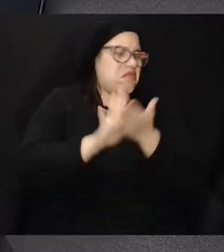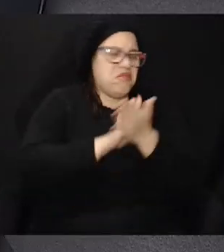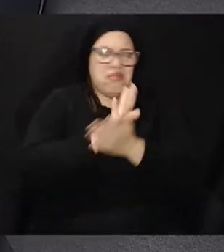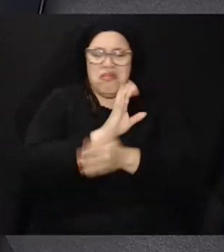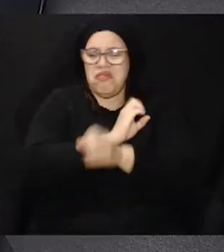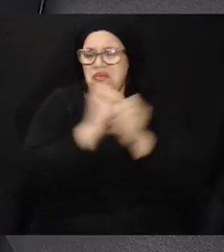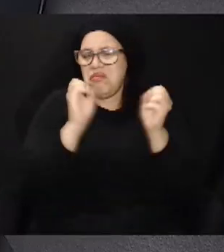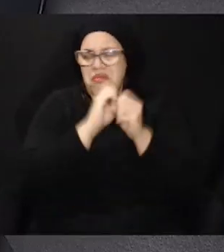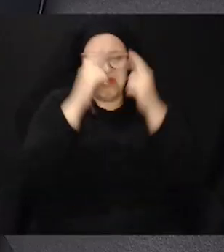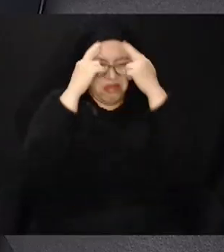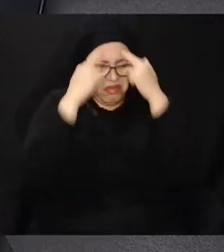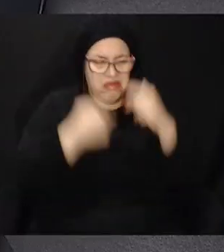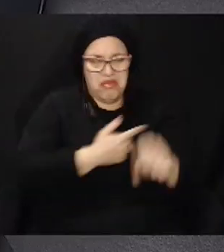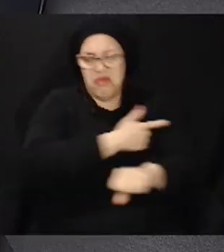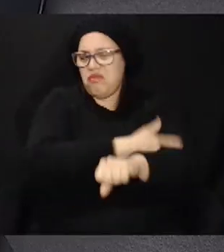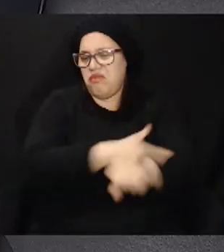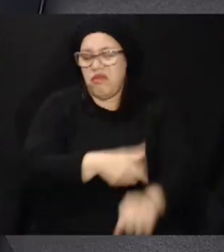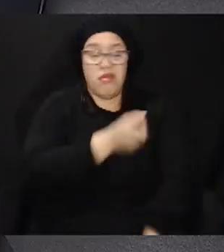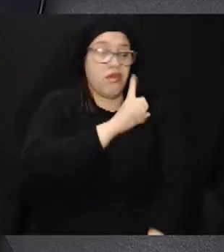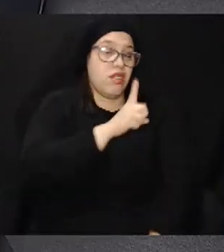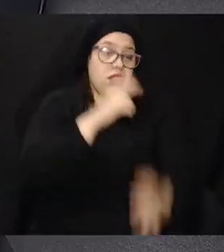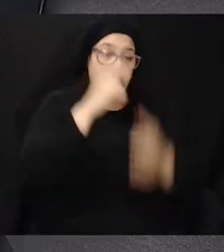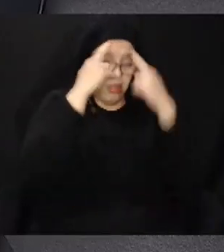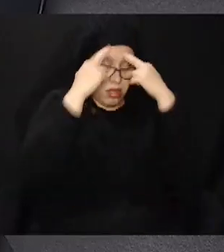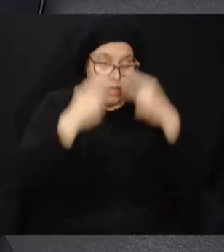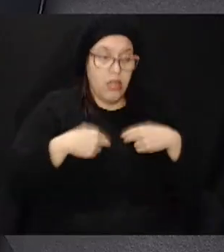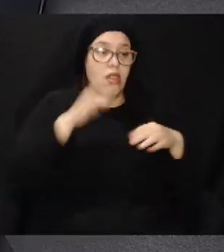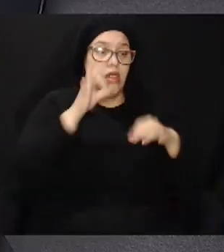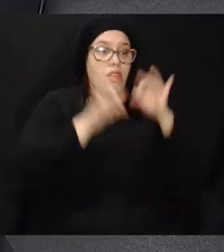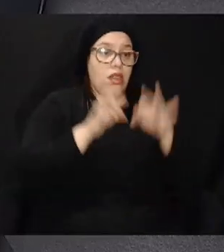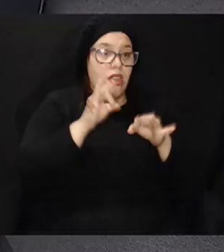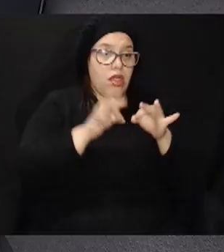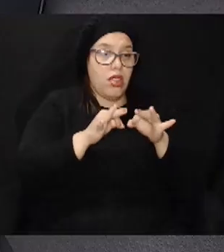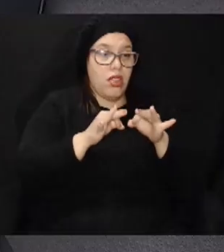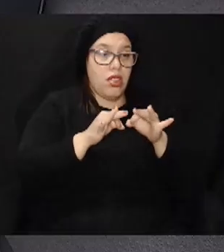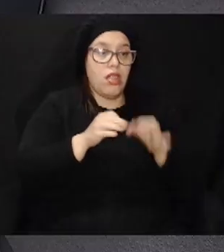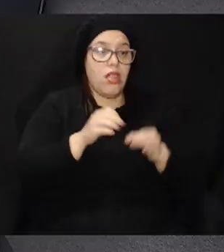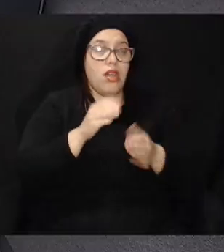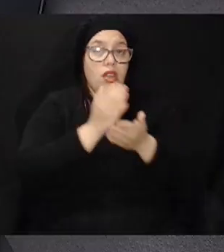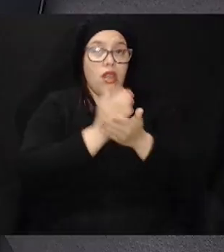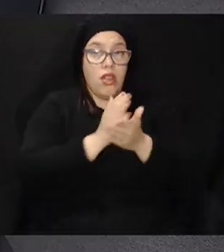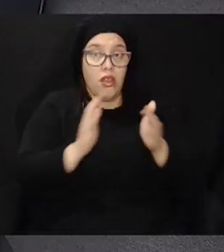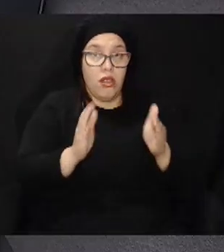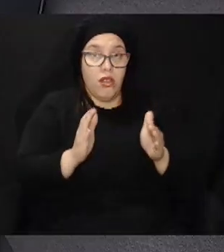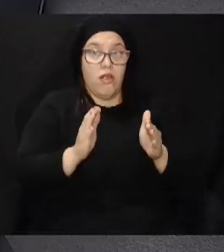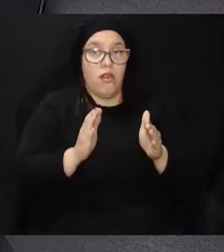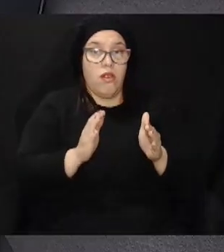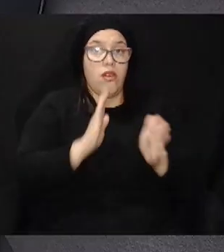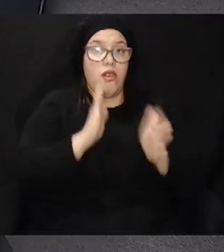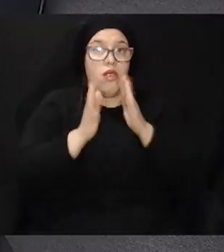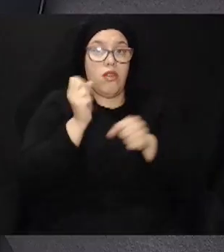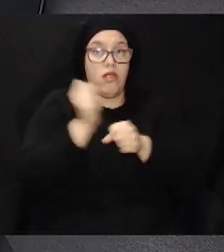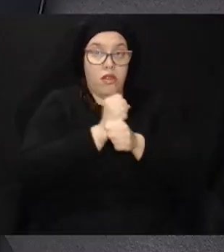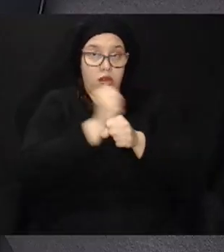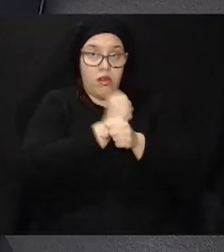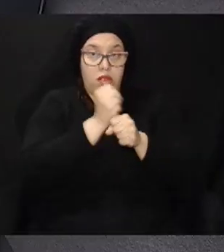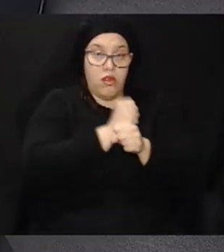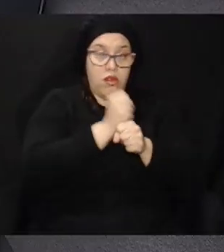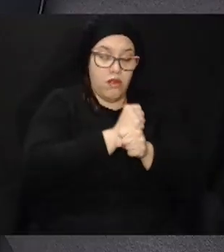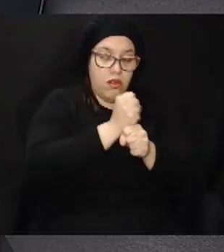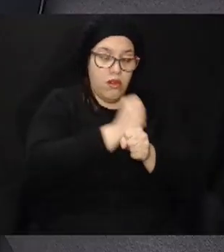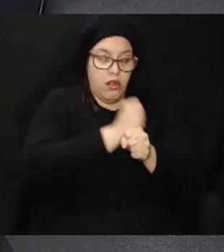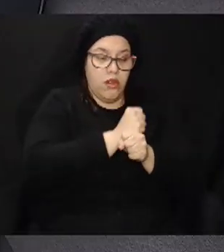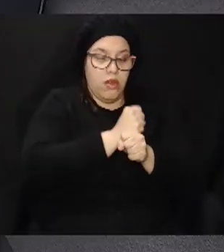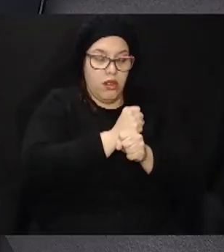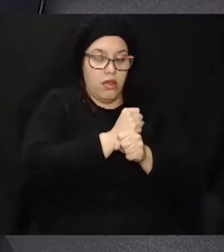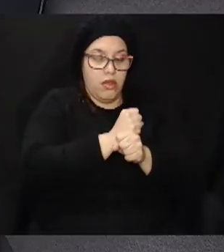uma das coisas que não foi respeitado justamente foi que ela permitiu que durante anos fossem ocupadas